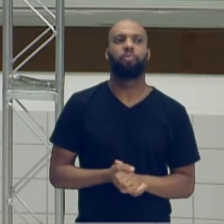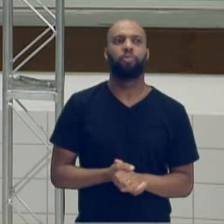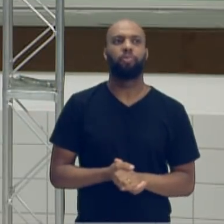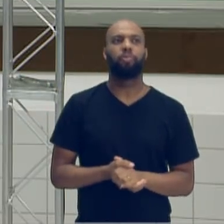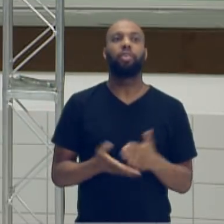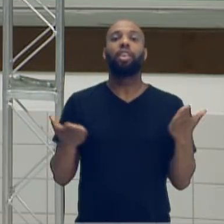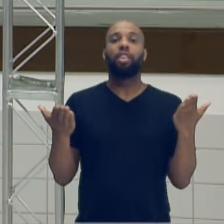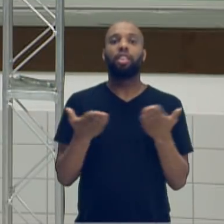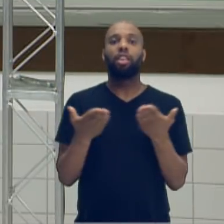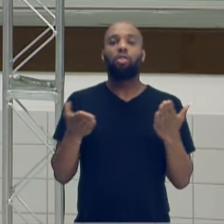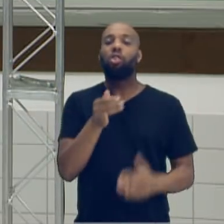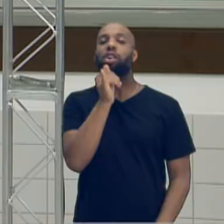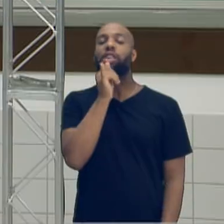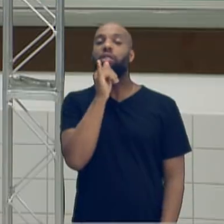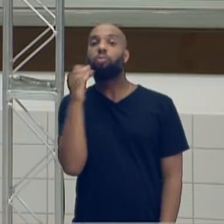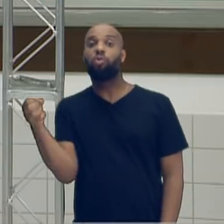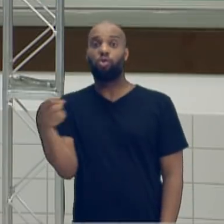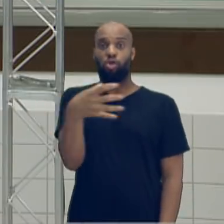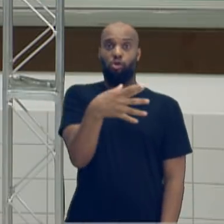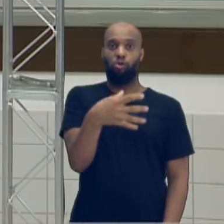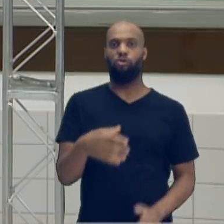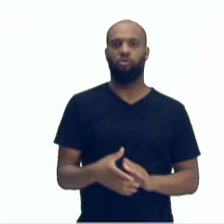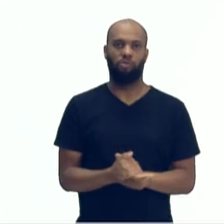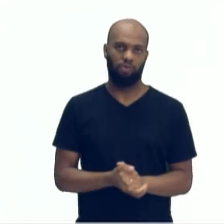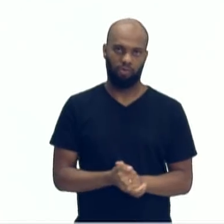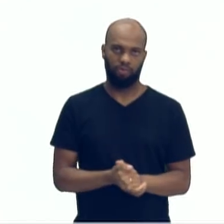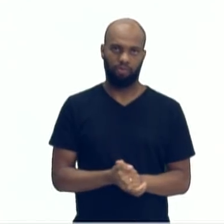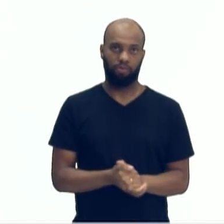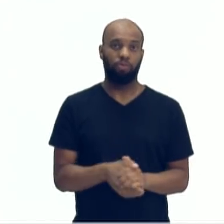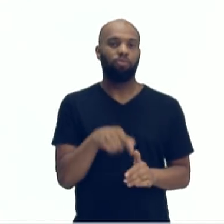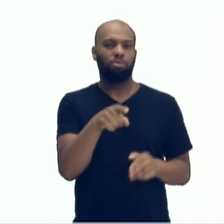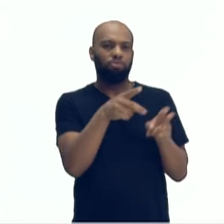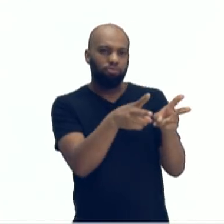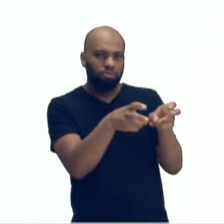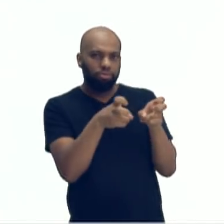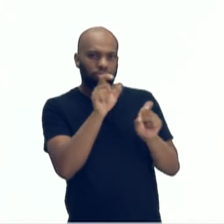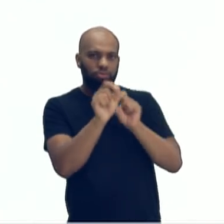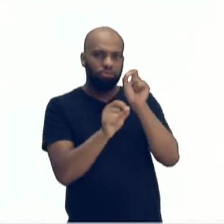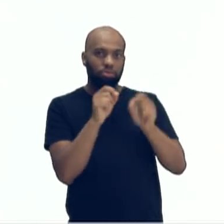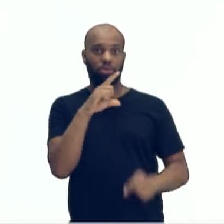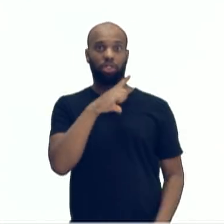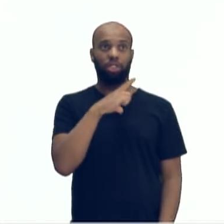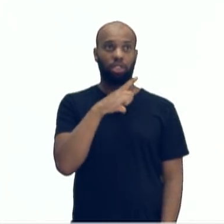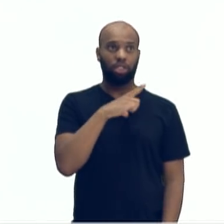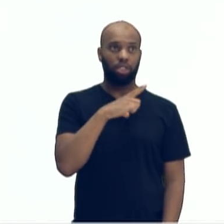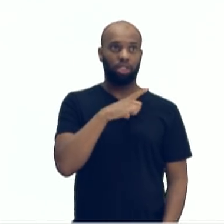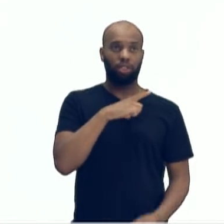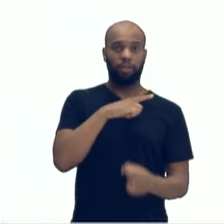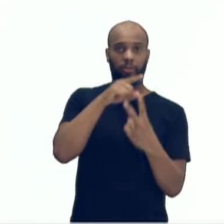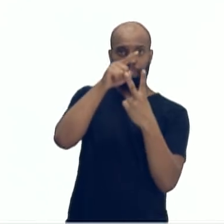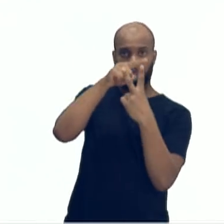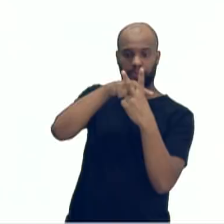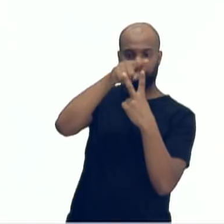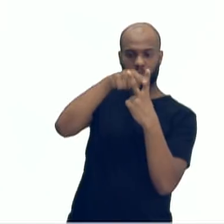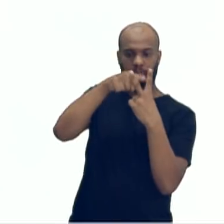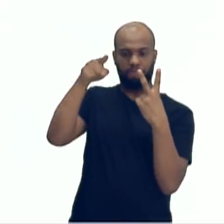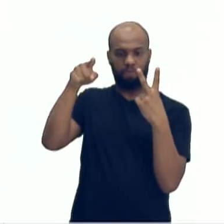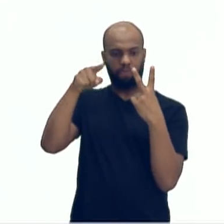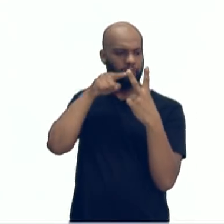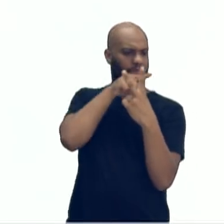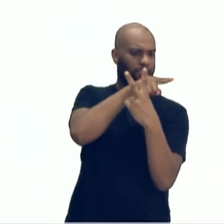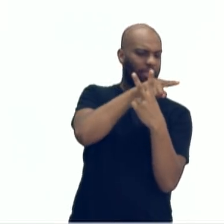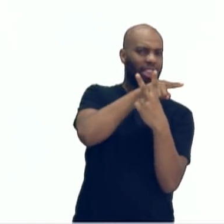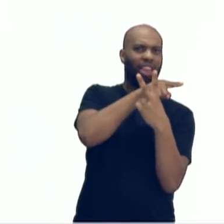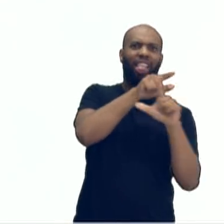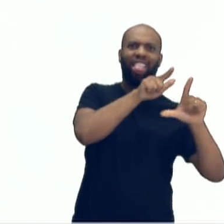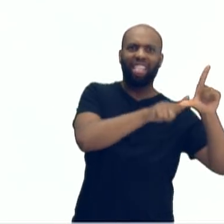Pessoal, a gente vai introduzir um novo exemplo aqui. Né? Agora vocês podem perceber que nós temos uma letra. Nossa,